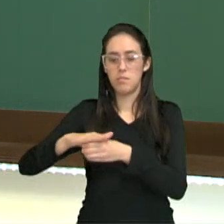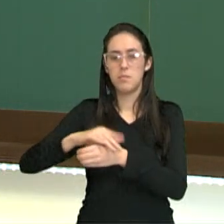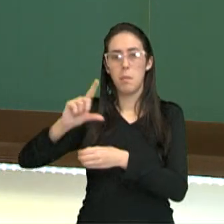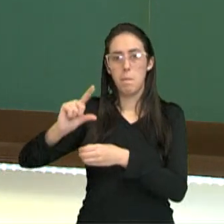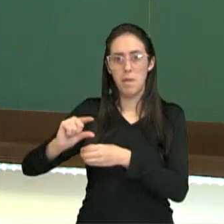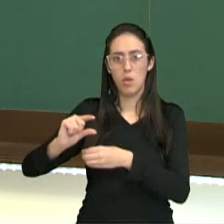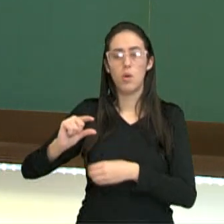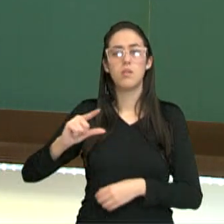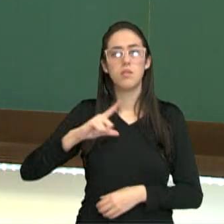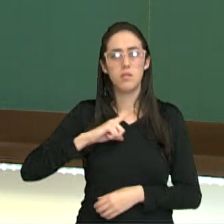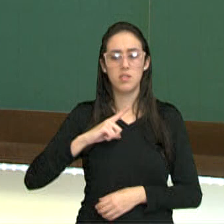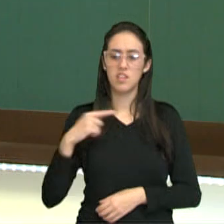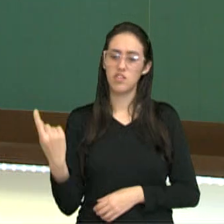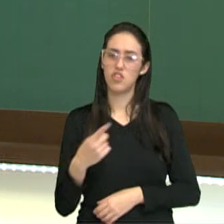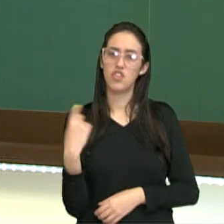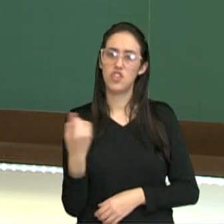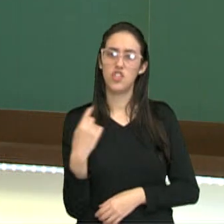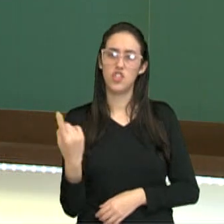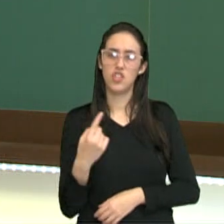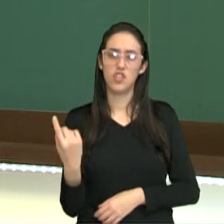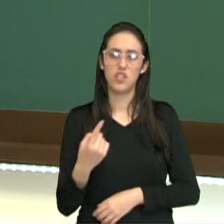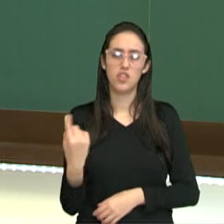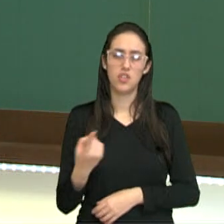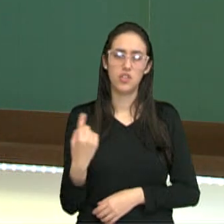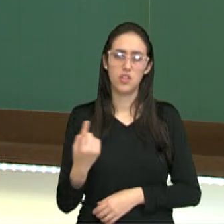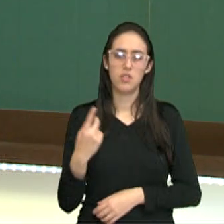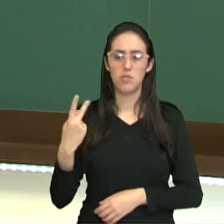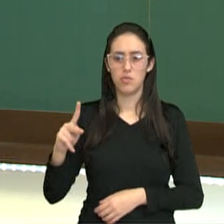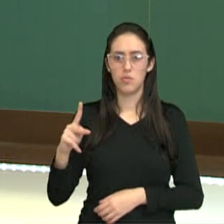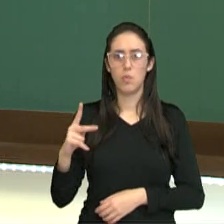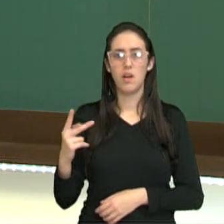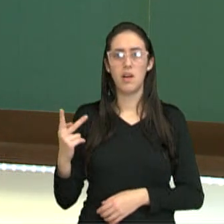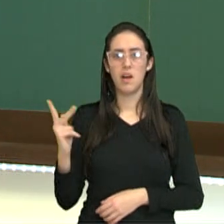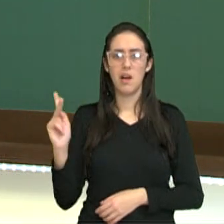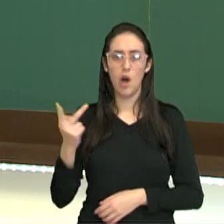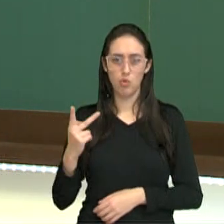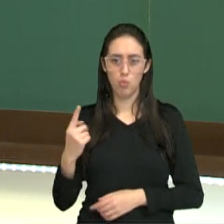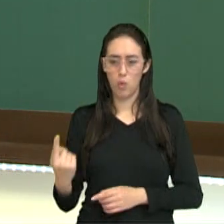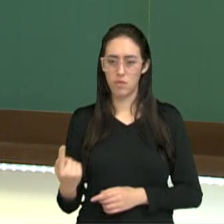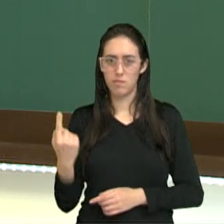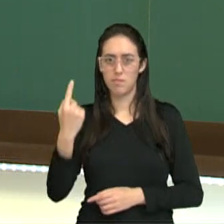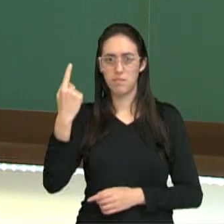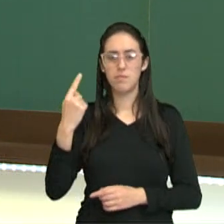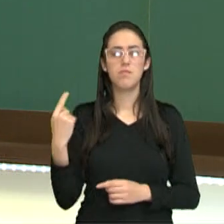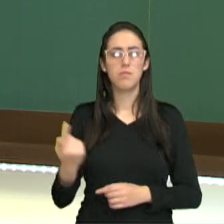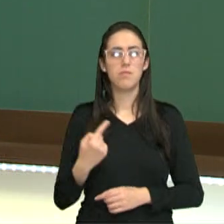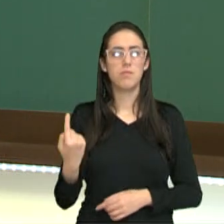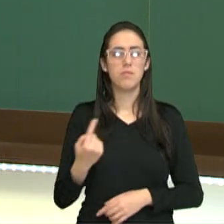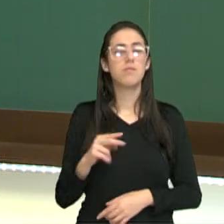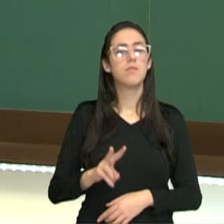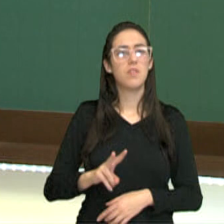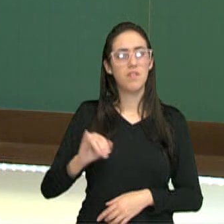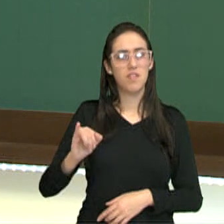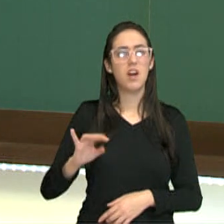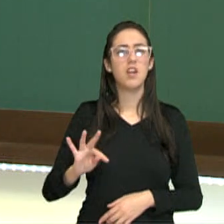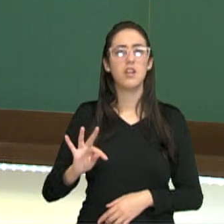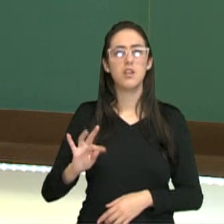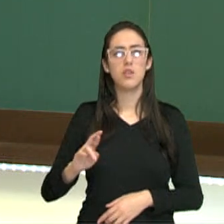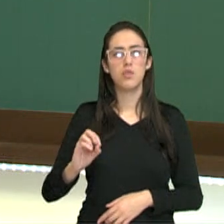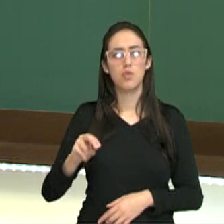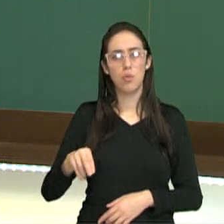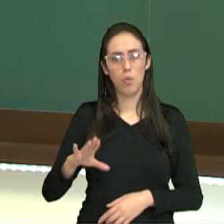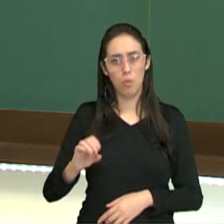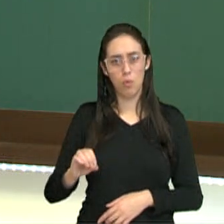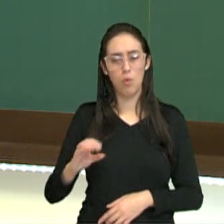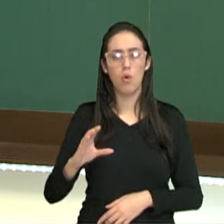Esse trapézio girando exatamente em relação à sua altura aqui, vai formar exatamente o tronco de cone. Então, nós podemos